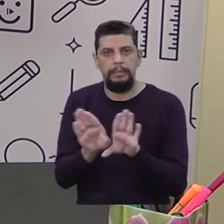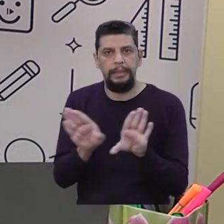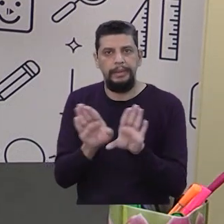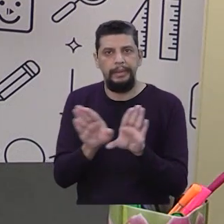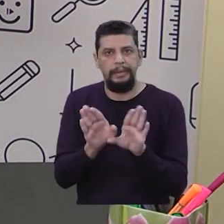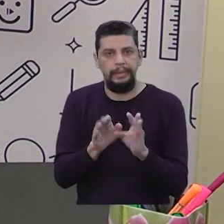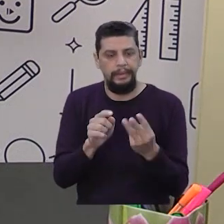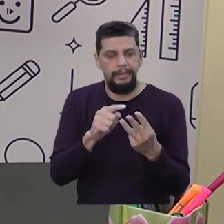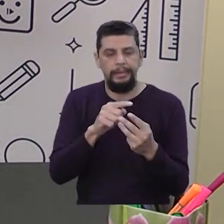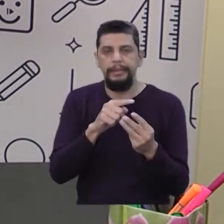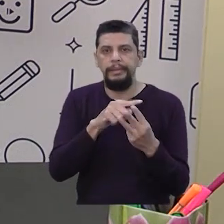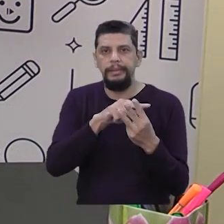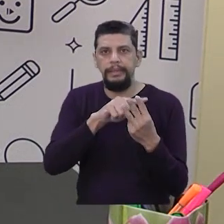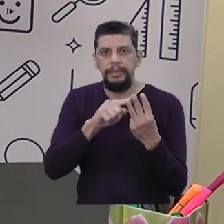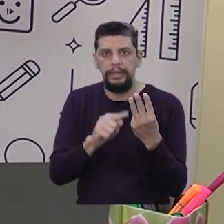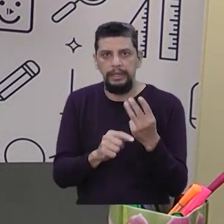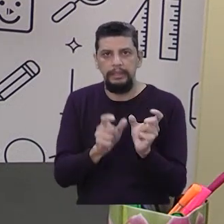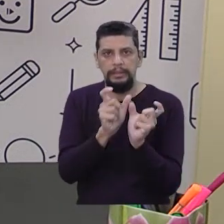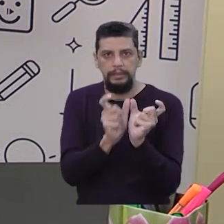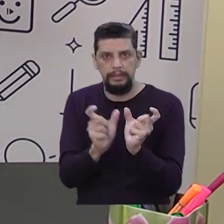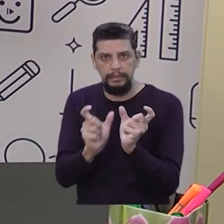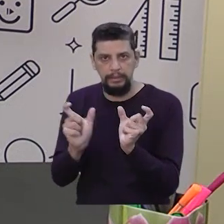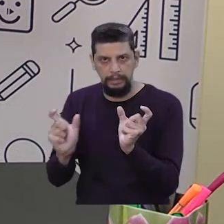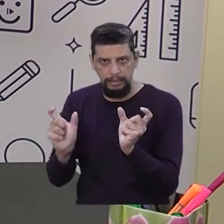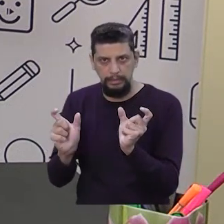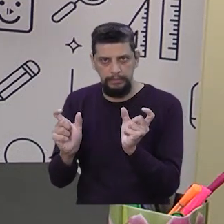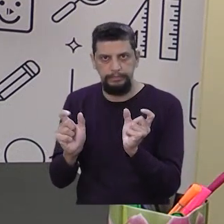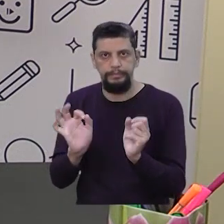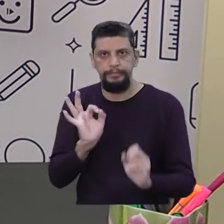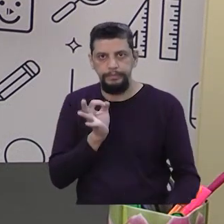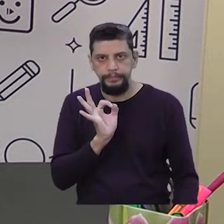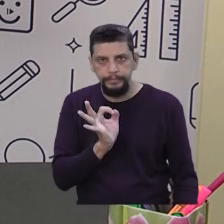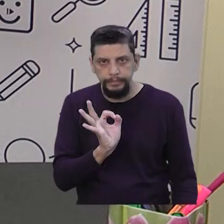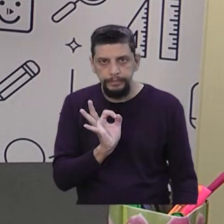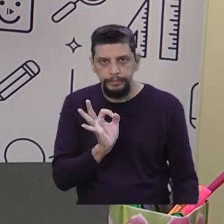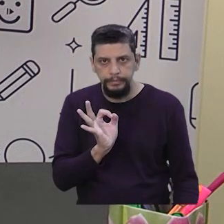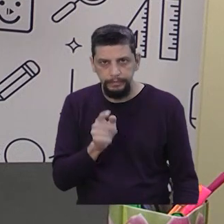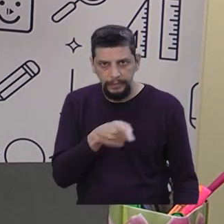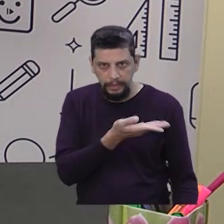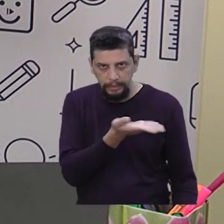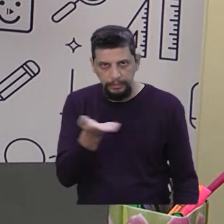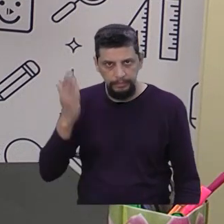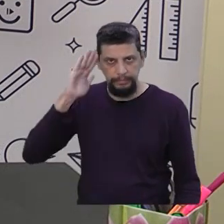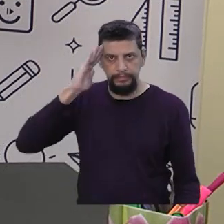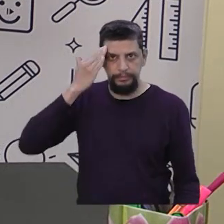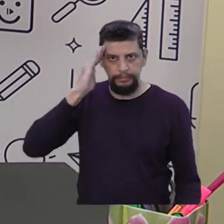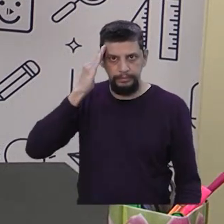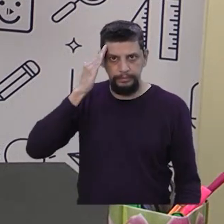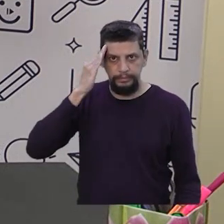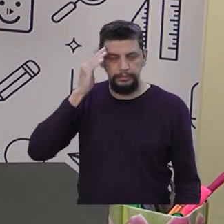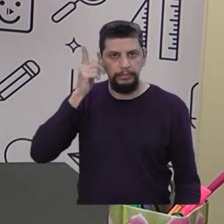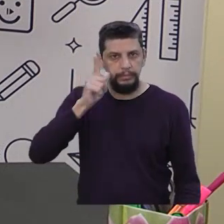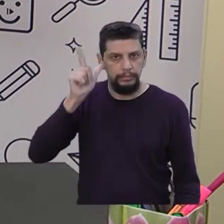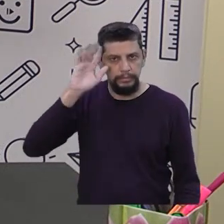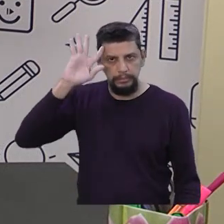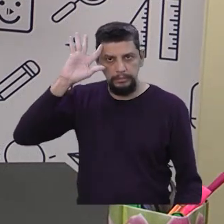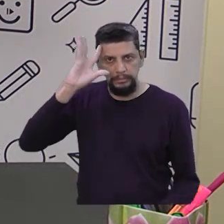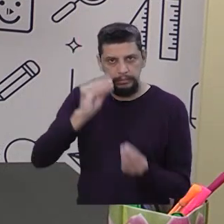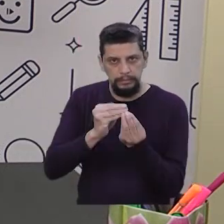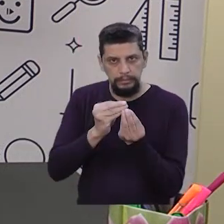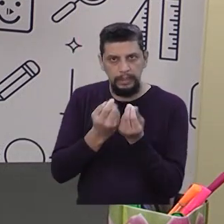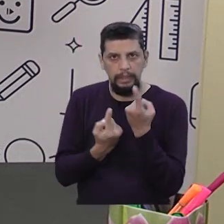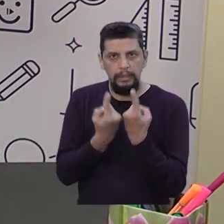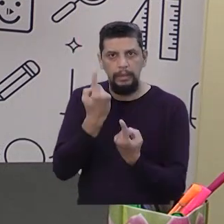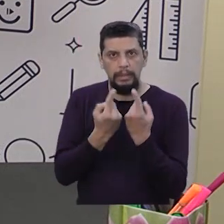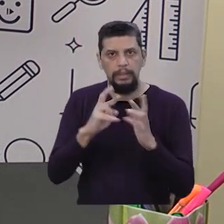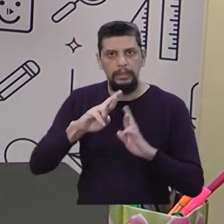a árvores são formadas por três sílabas. Entenderam? Conseguiram compreender a